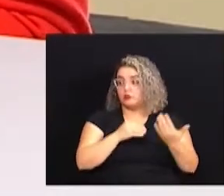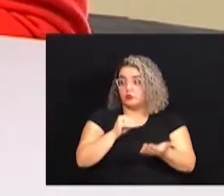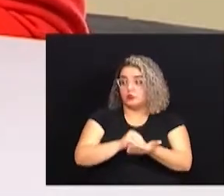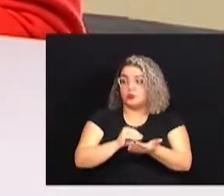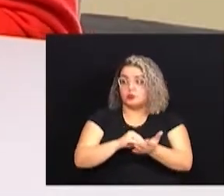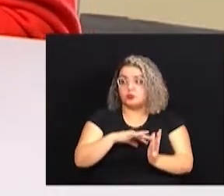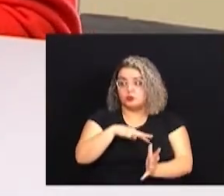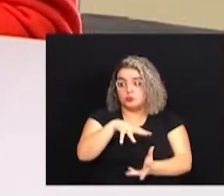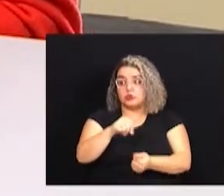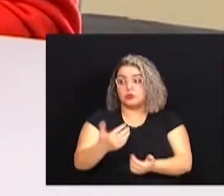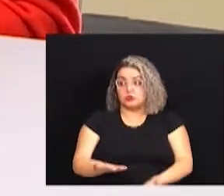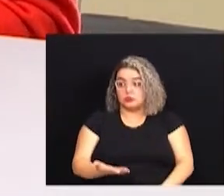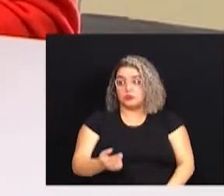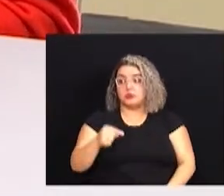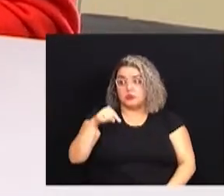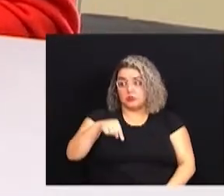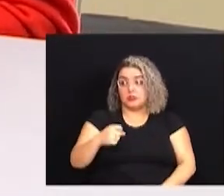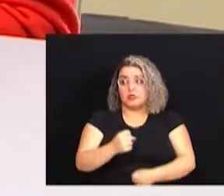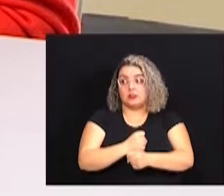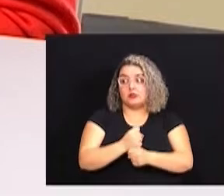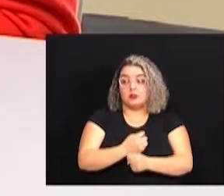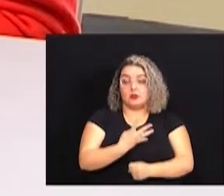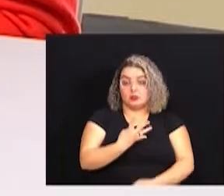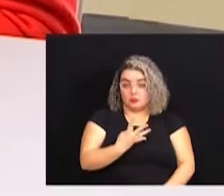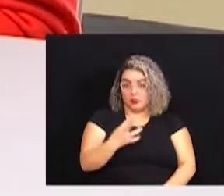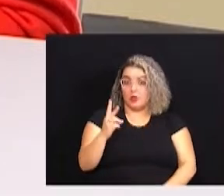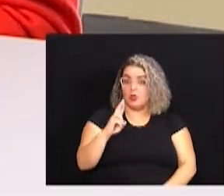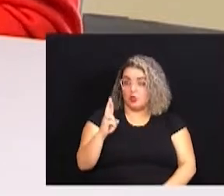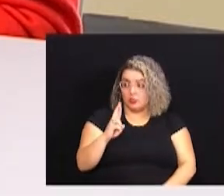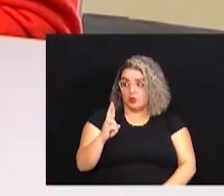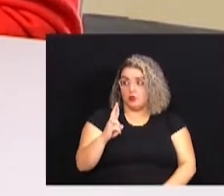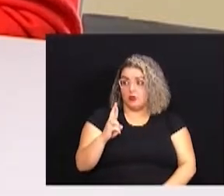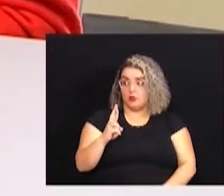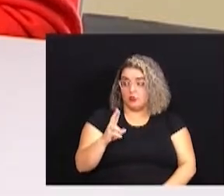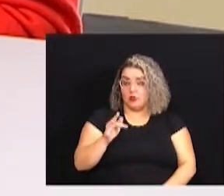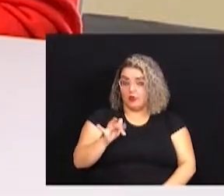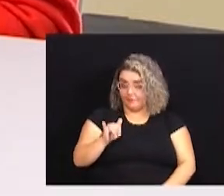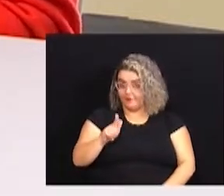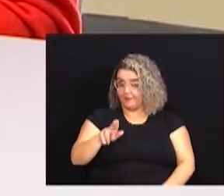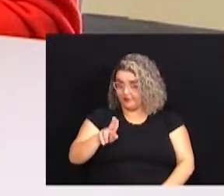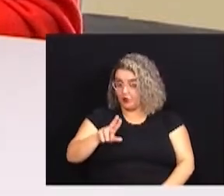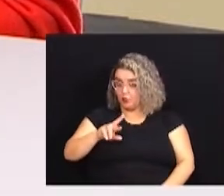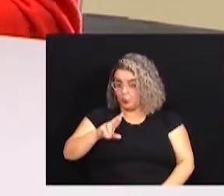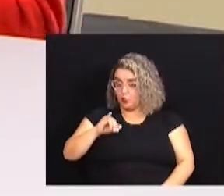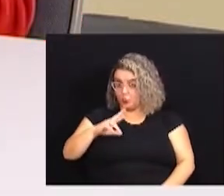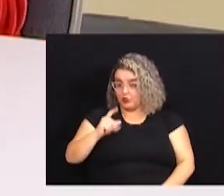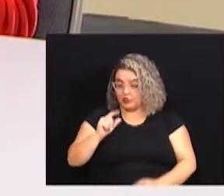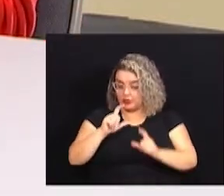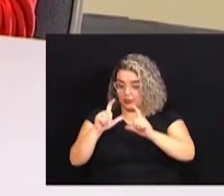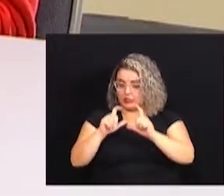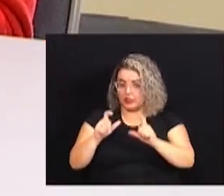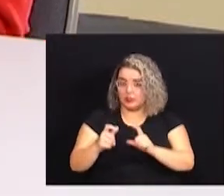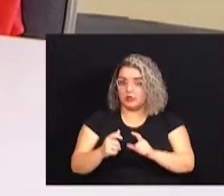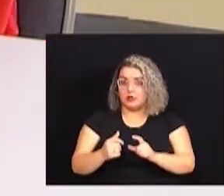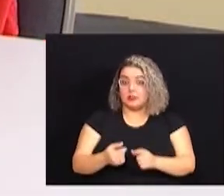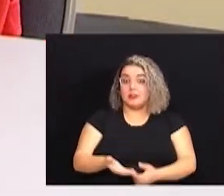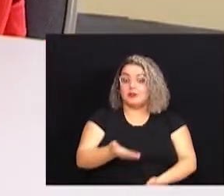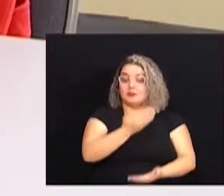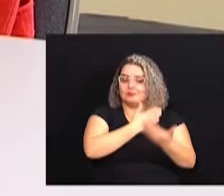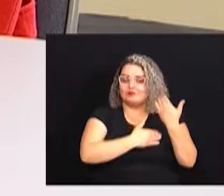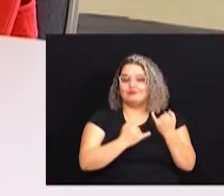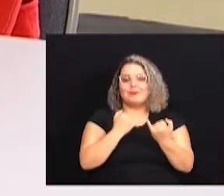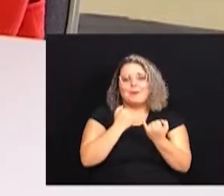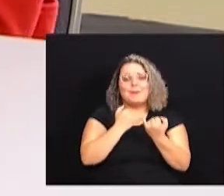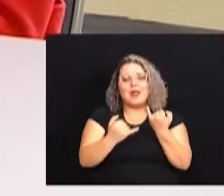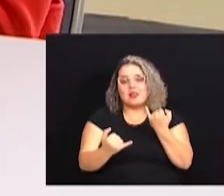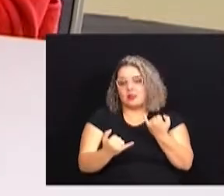do último Mundial, que esse ano está custando R$4, né? R$4 as figurinhas, e da vez passada estava a